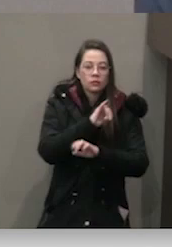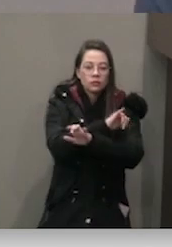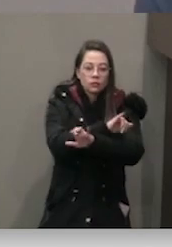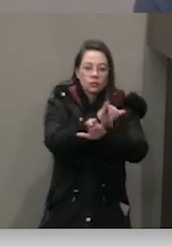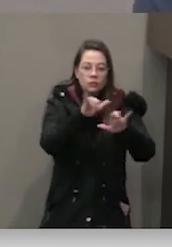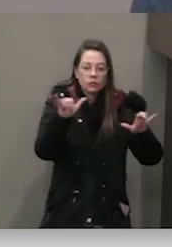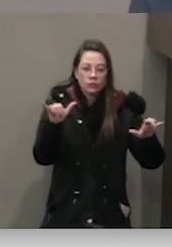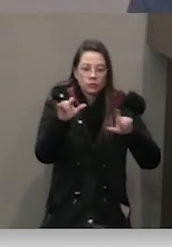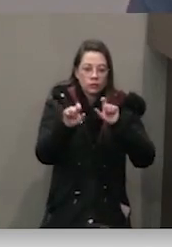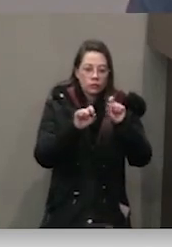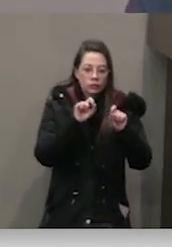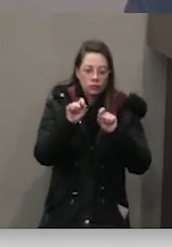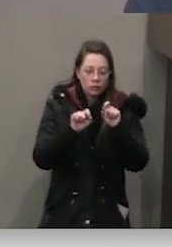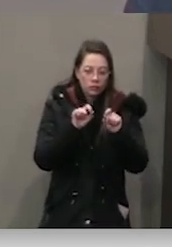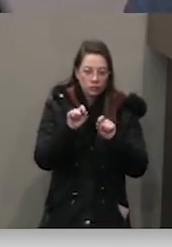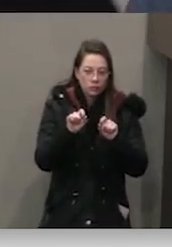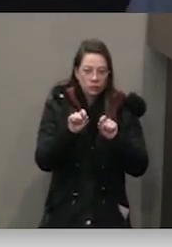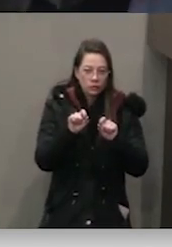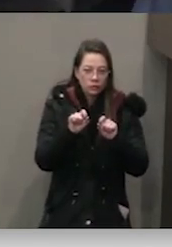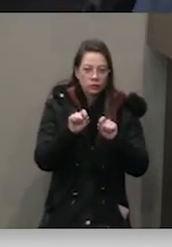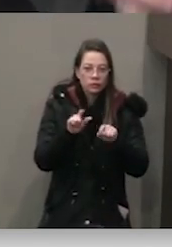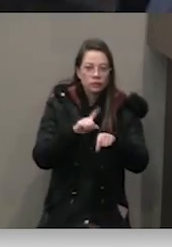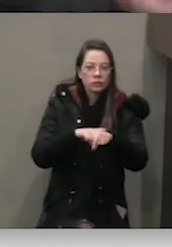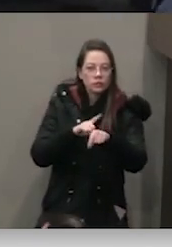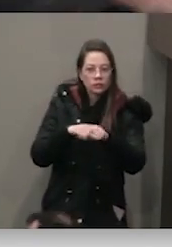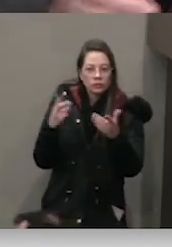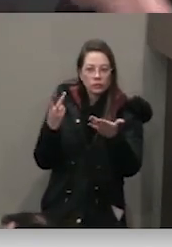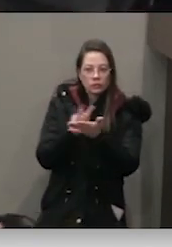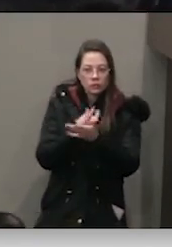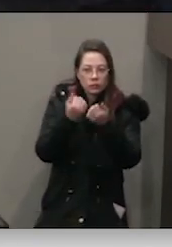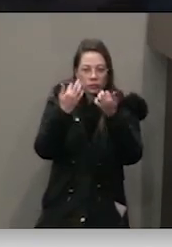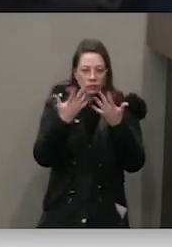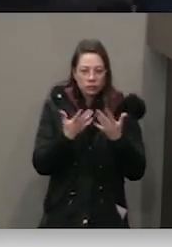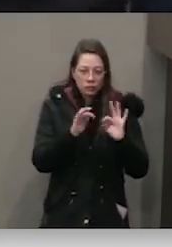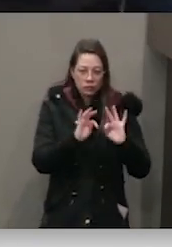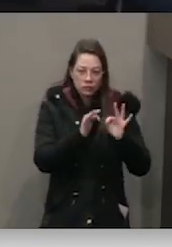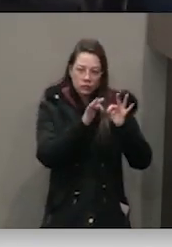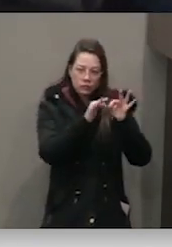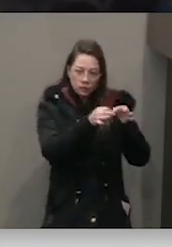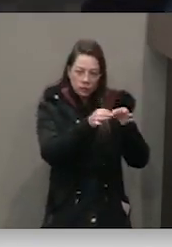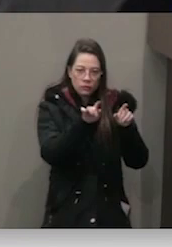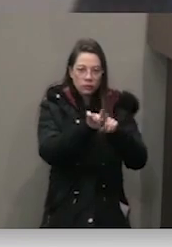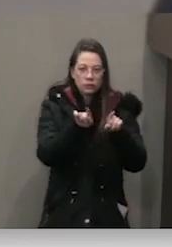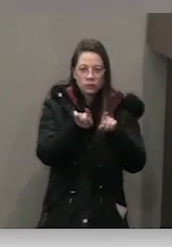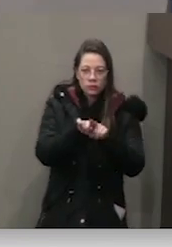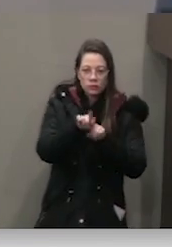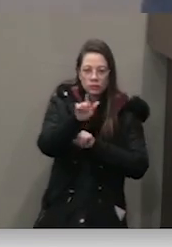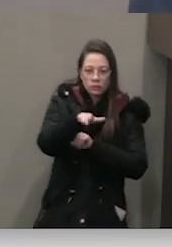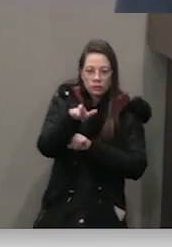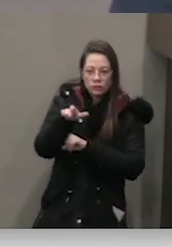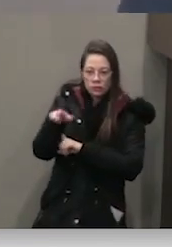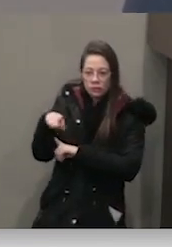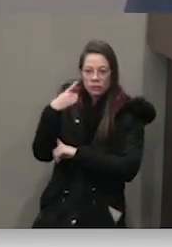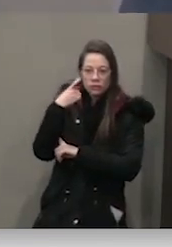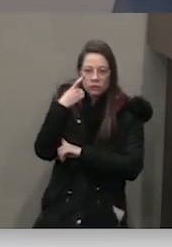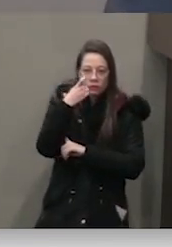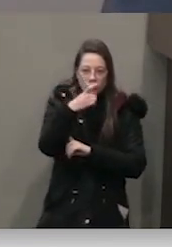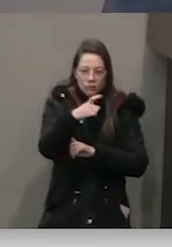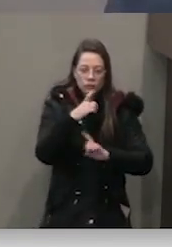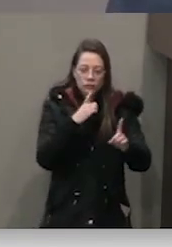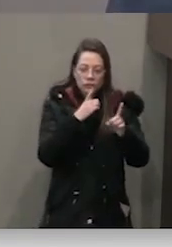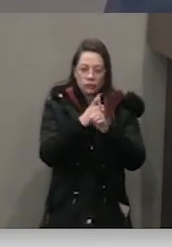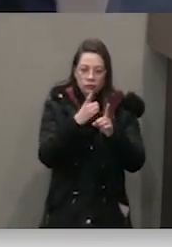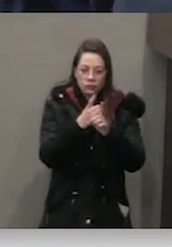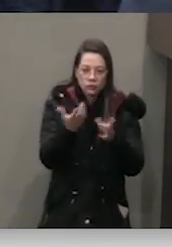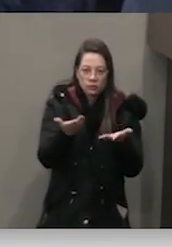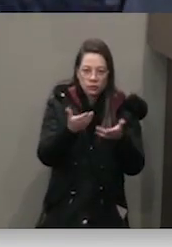Informo que, enquanto ocorre a explanação técnica, os interessados que se encontram no